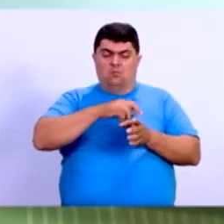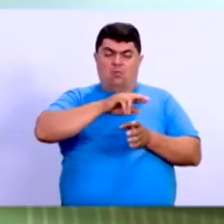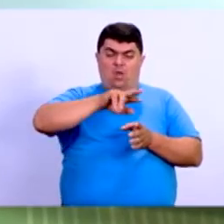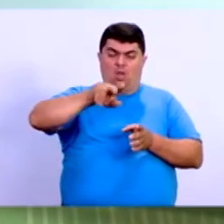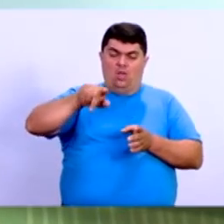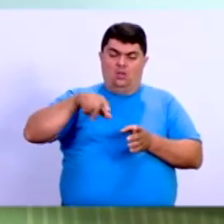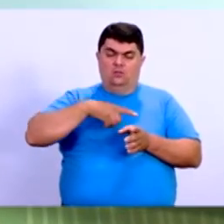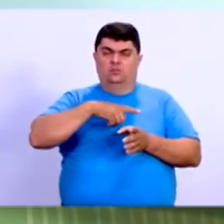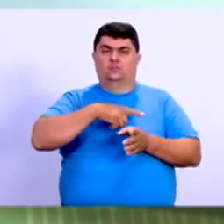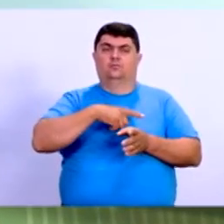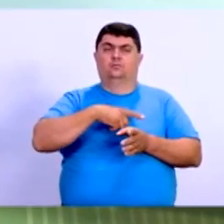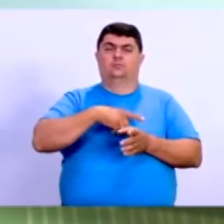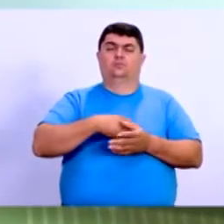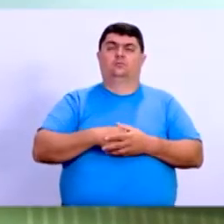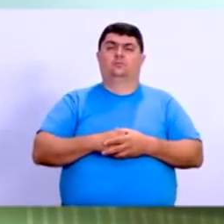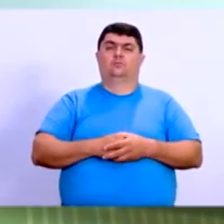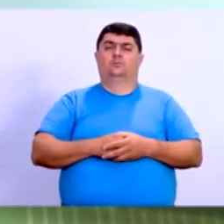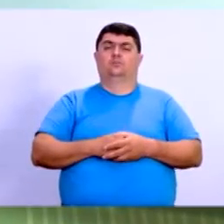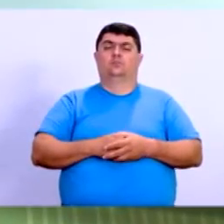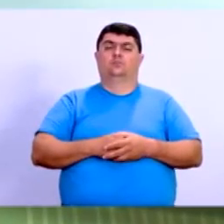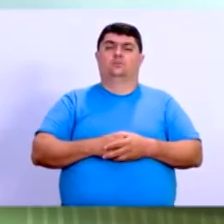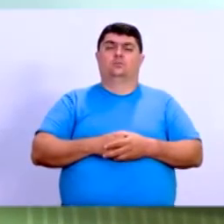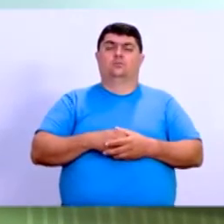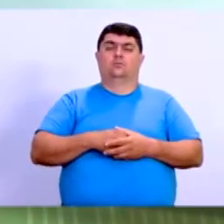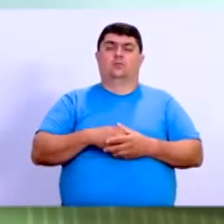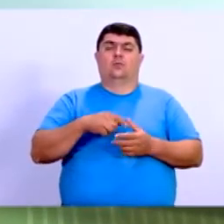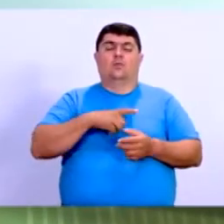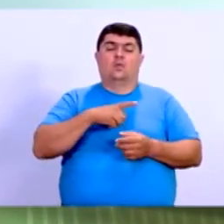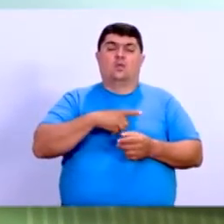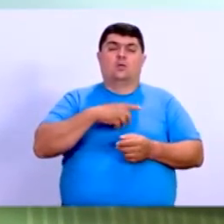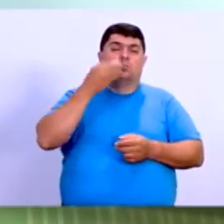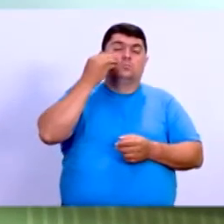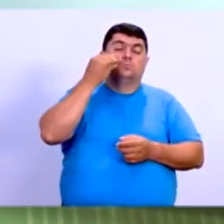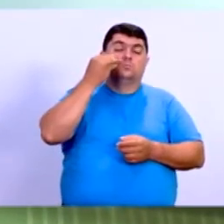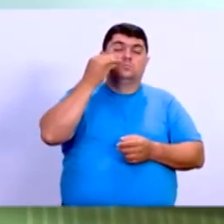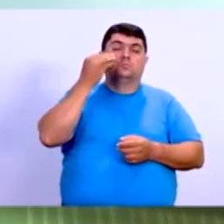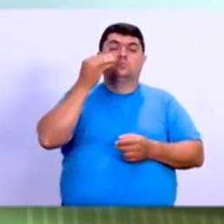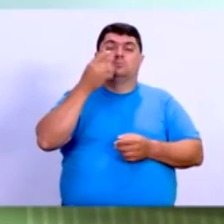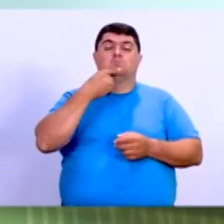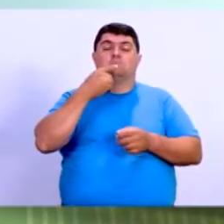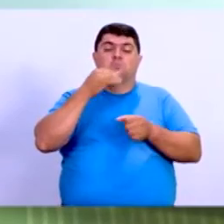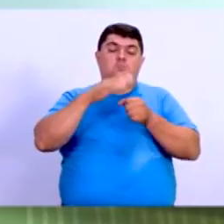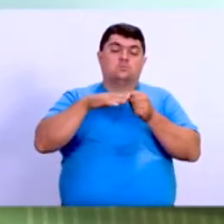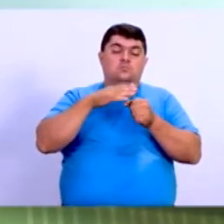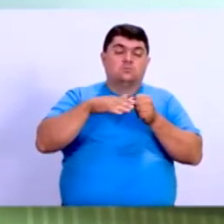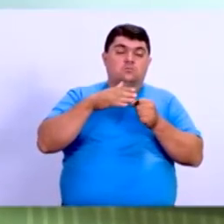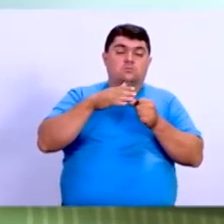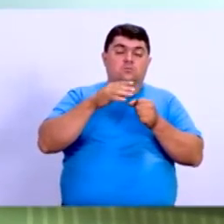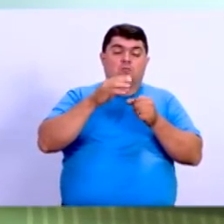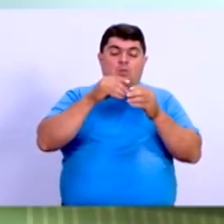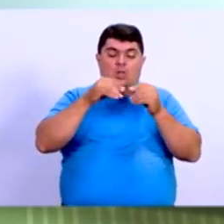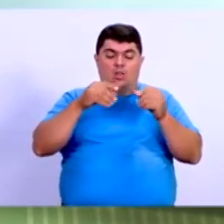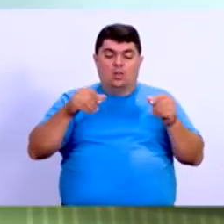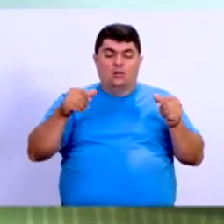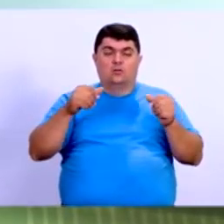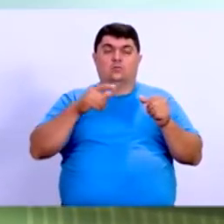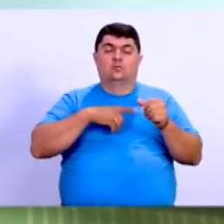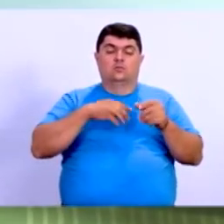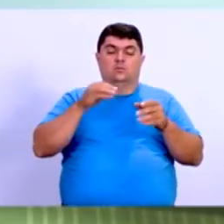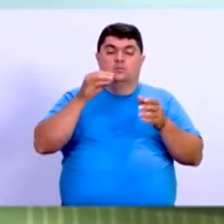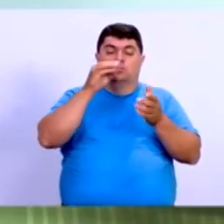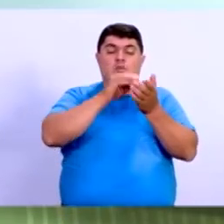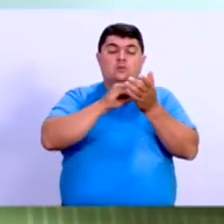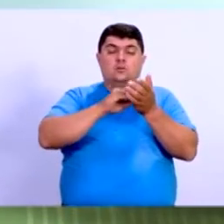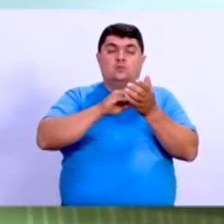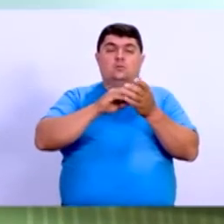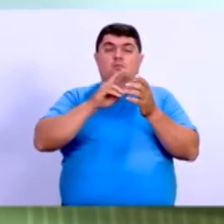produtos. Tá? E aquele produto, extrato de tomate, né? Aquele em si, é claro